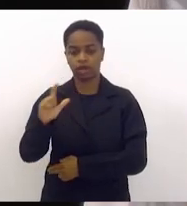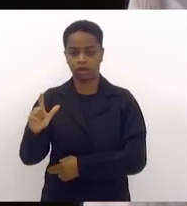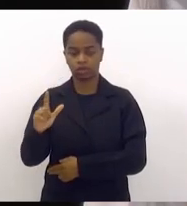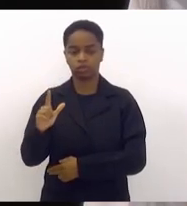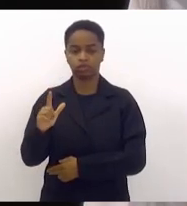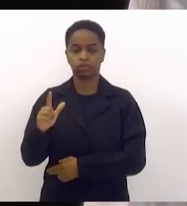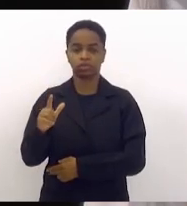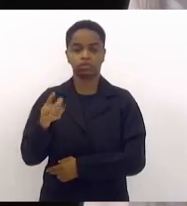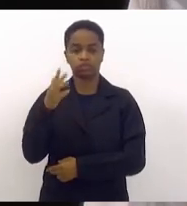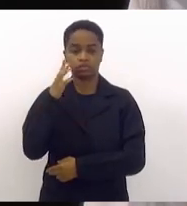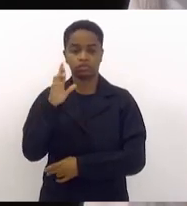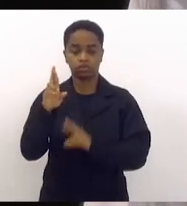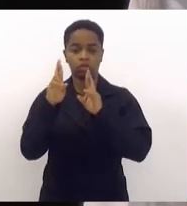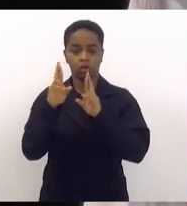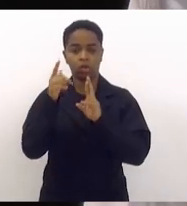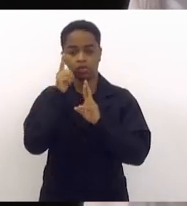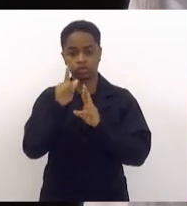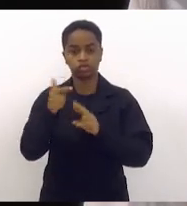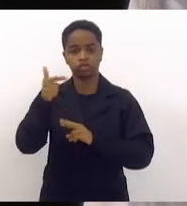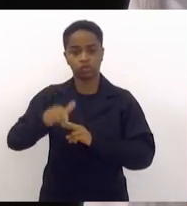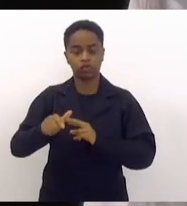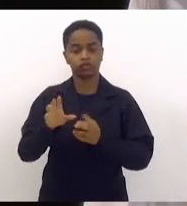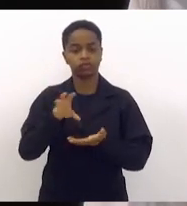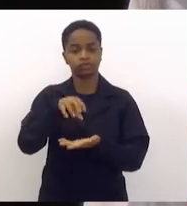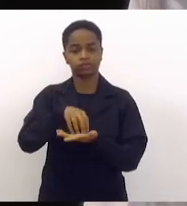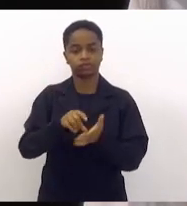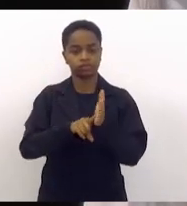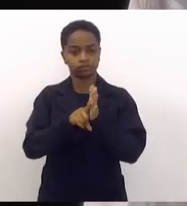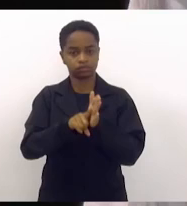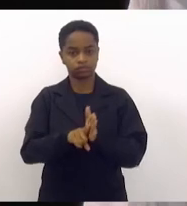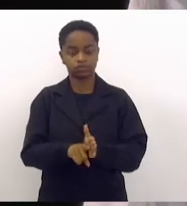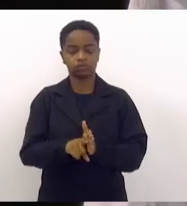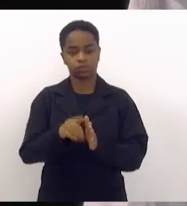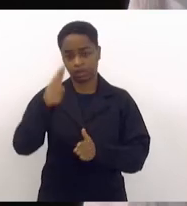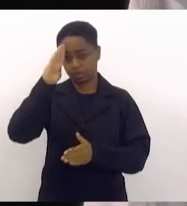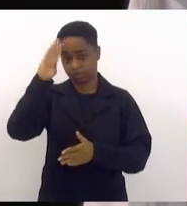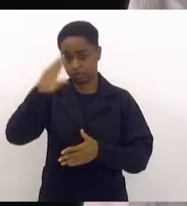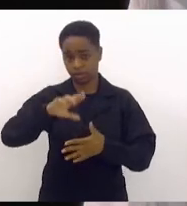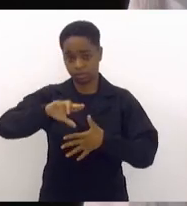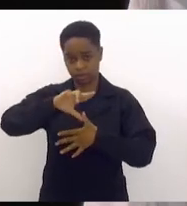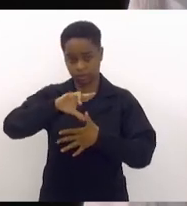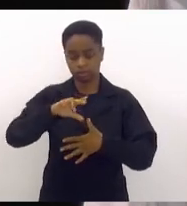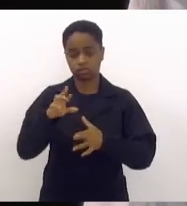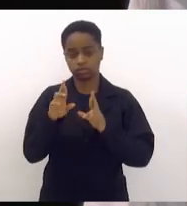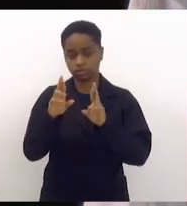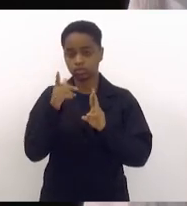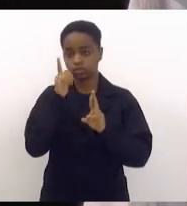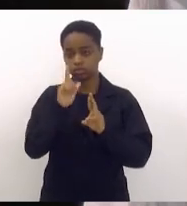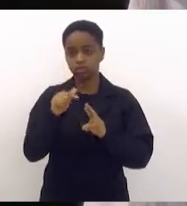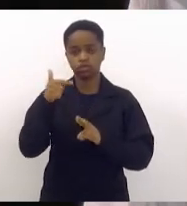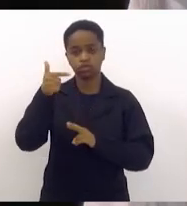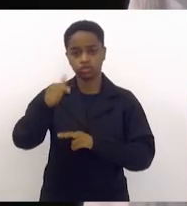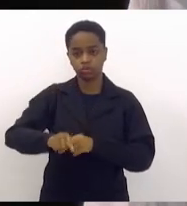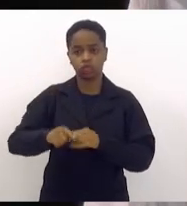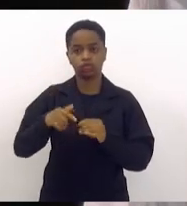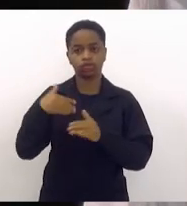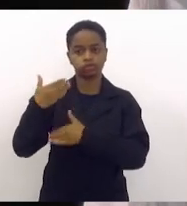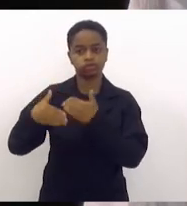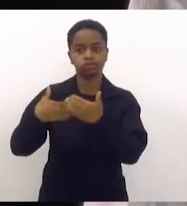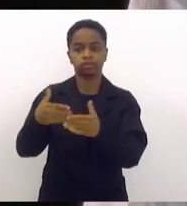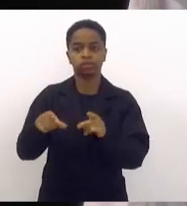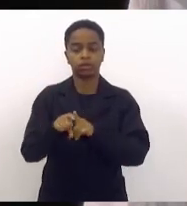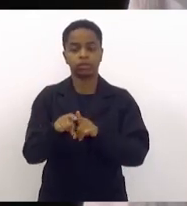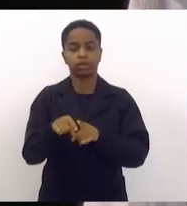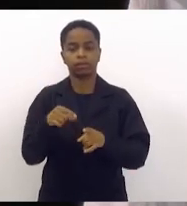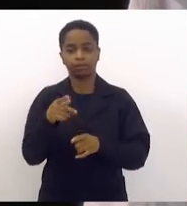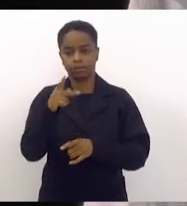bombando de novo aquele centro Centro de Pesquisa o maior centro de pesquisa da América Latina a gente pode possa a voltar esses trabalhadores que hoje estão no